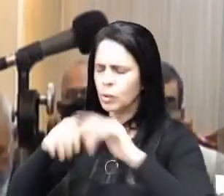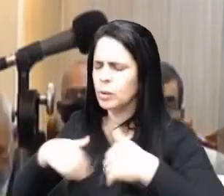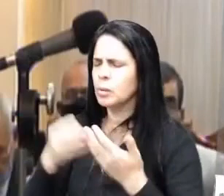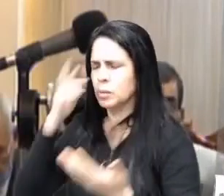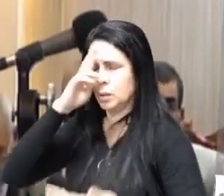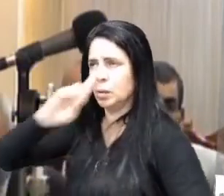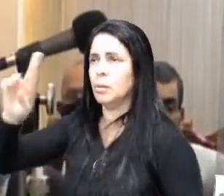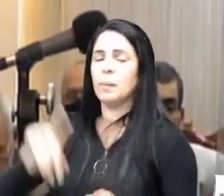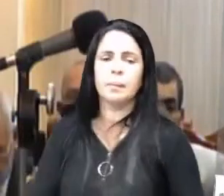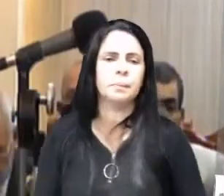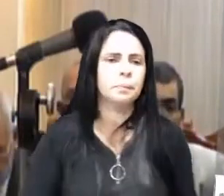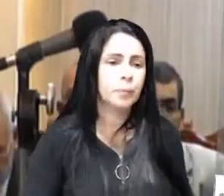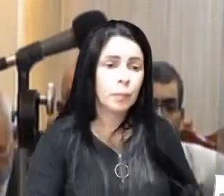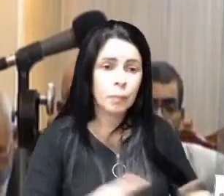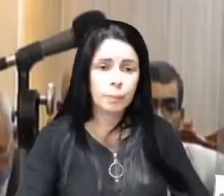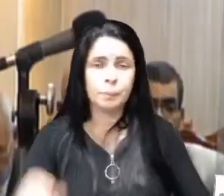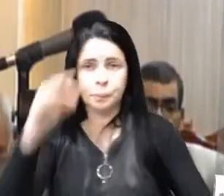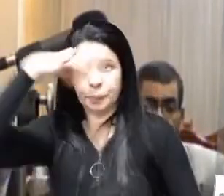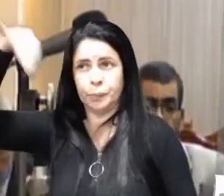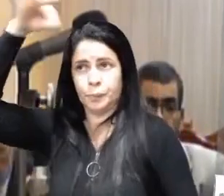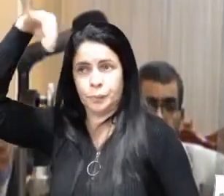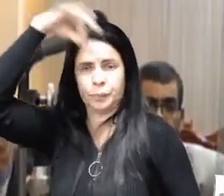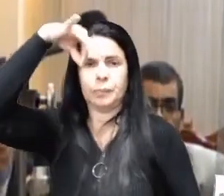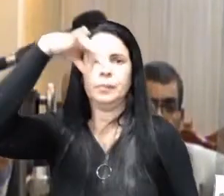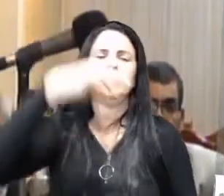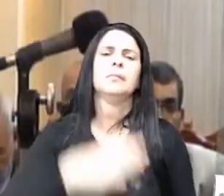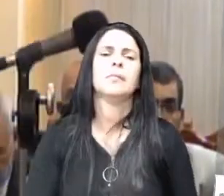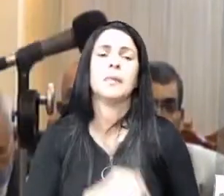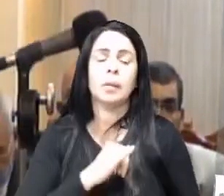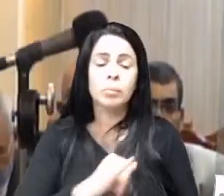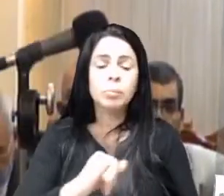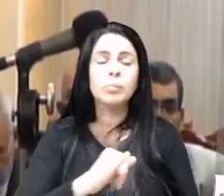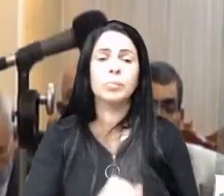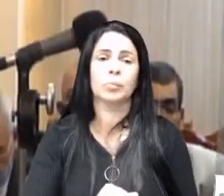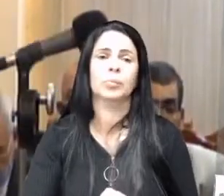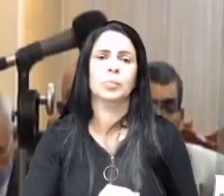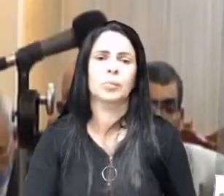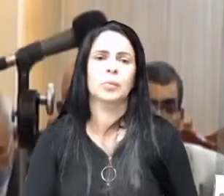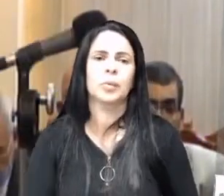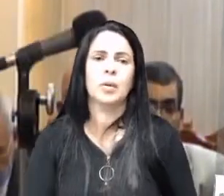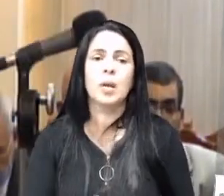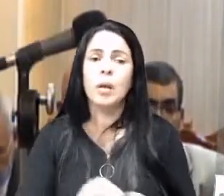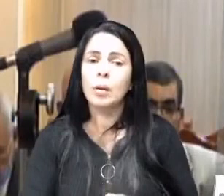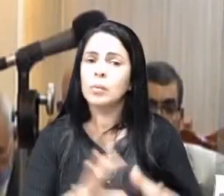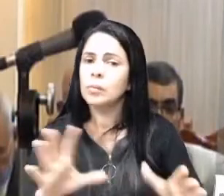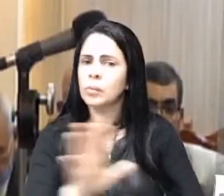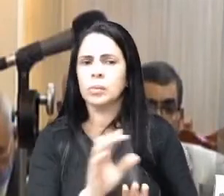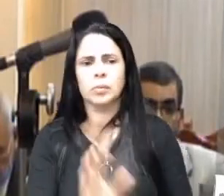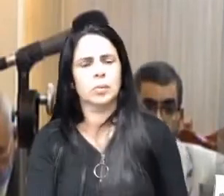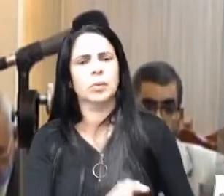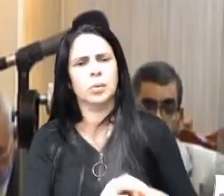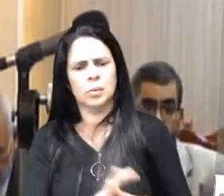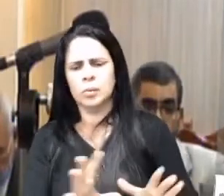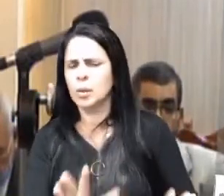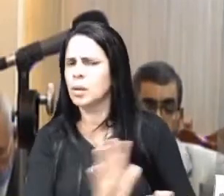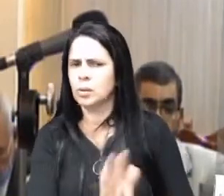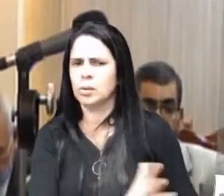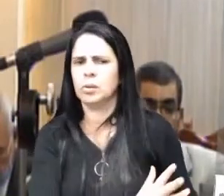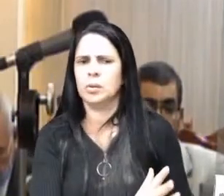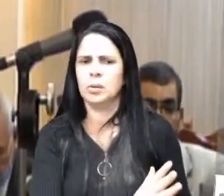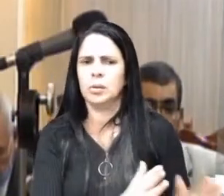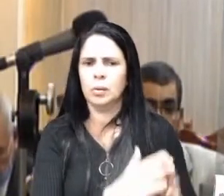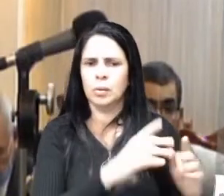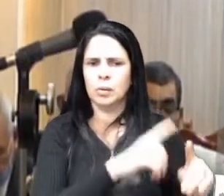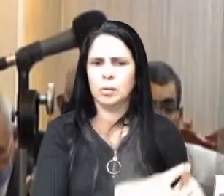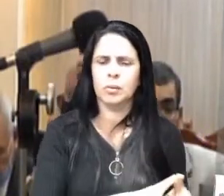Mas o Espírito Santo está revelando ao apóstolo aqui: não deixe, ou não deixando a congregação como é costume de alguns. Aí